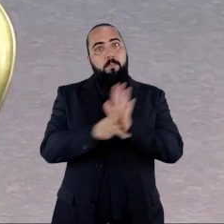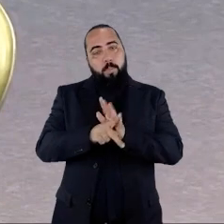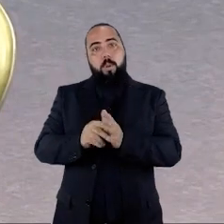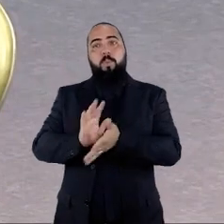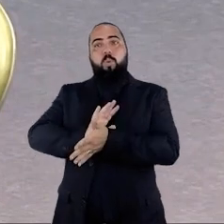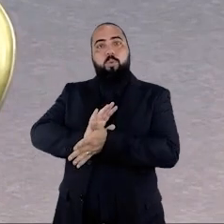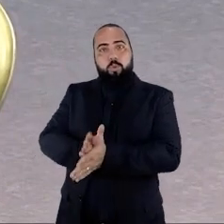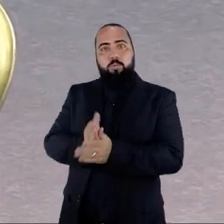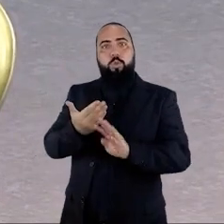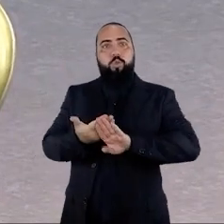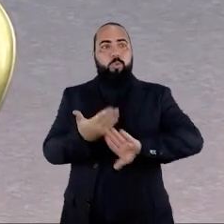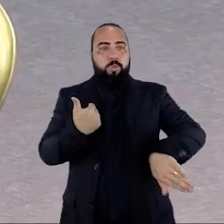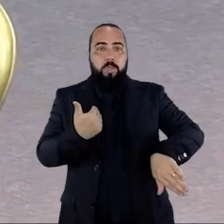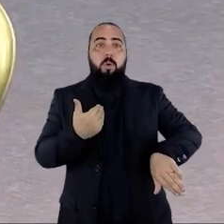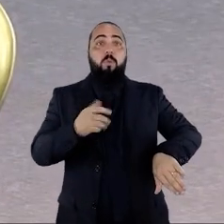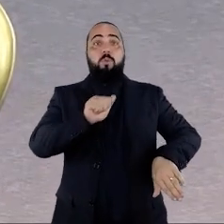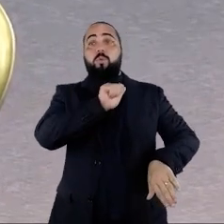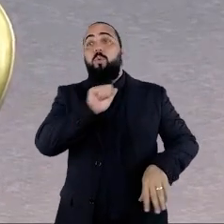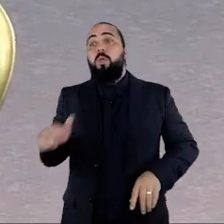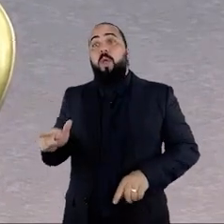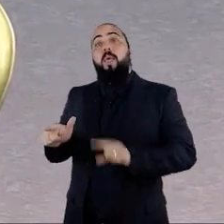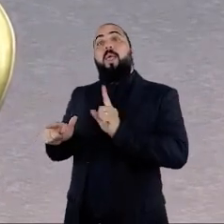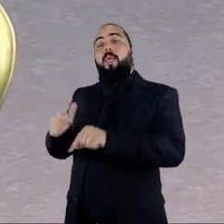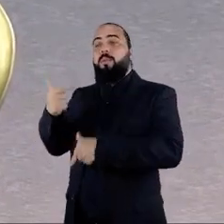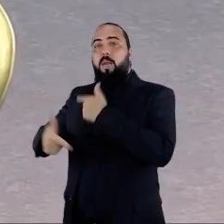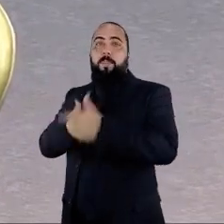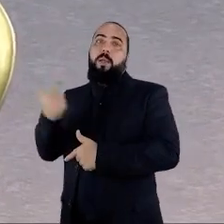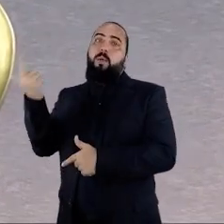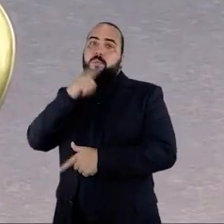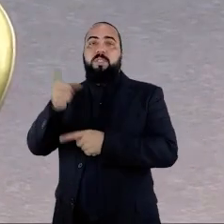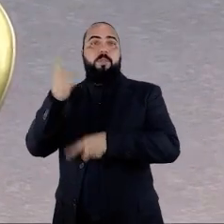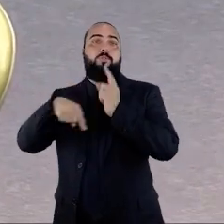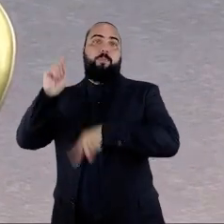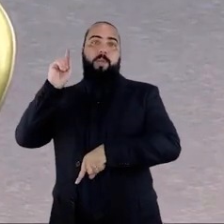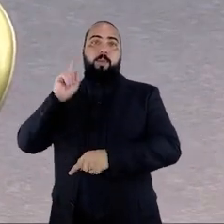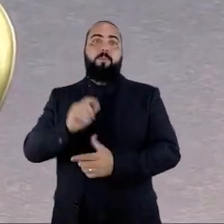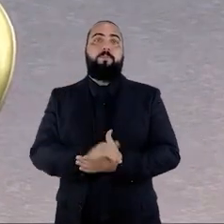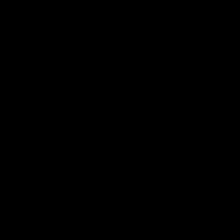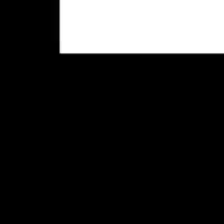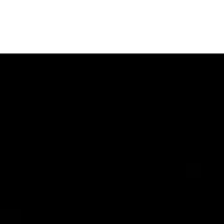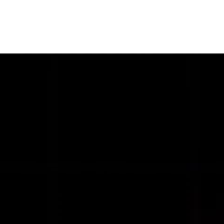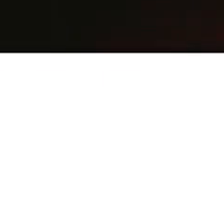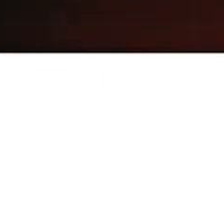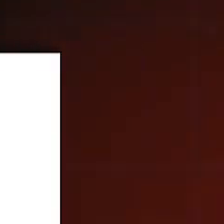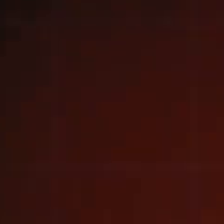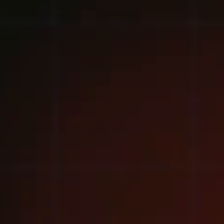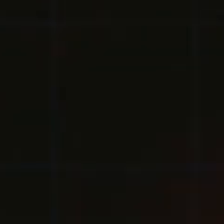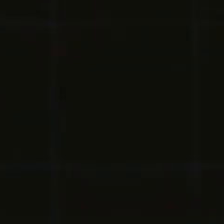gravíssimos de exclusão do que efetivamente trabalhar para a sua superação.